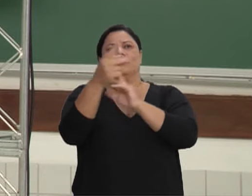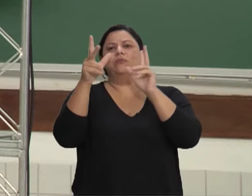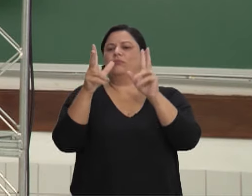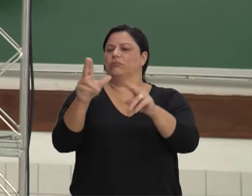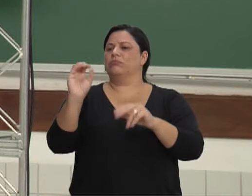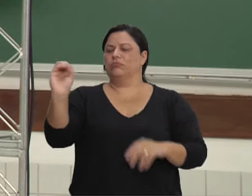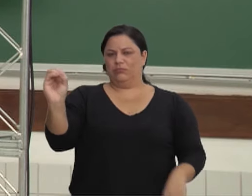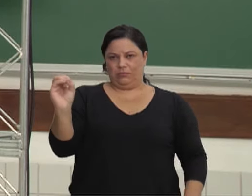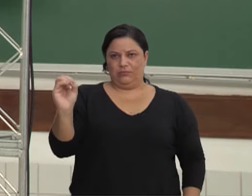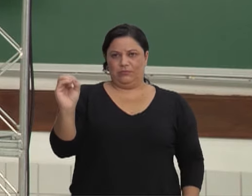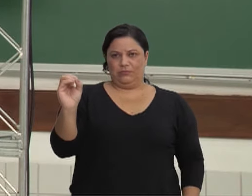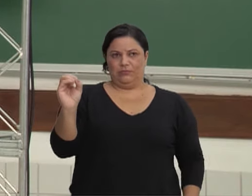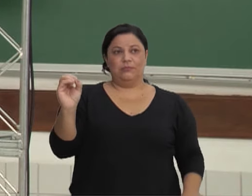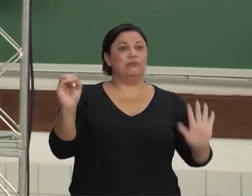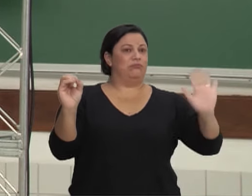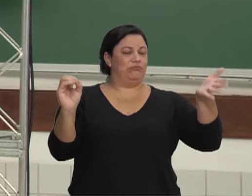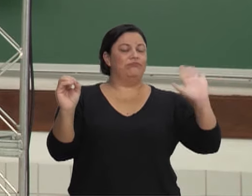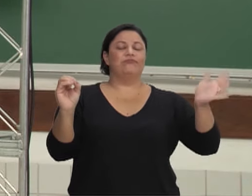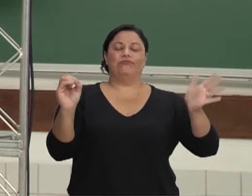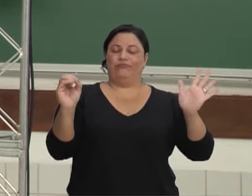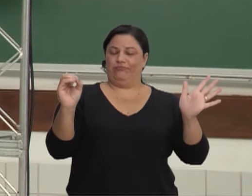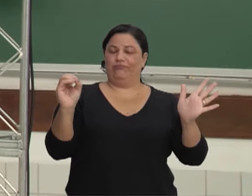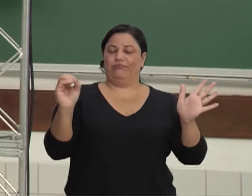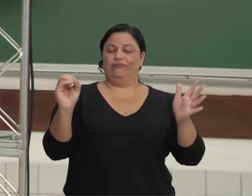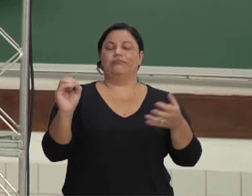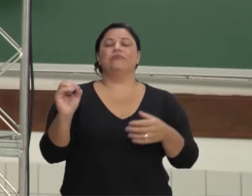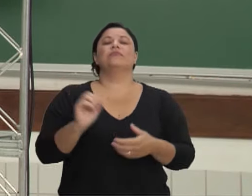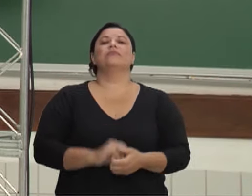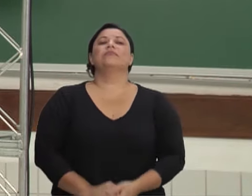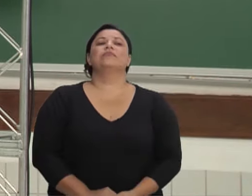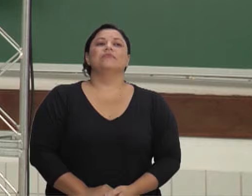já tenho a equação geral da reta S.